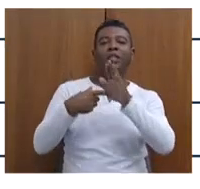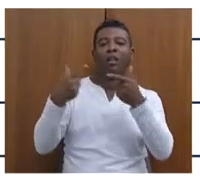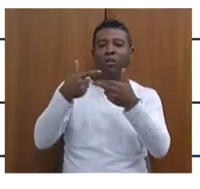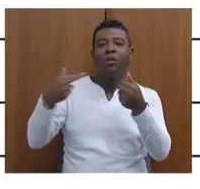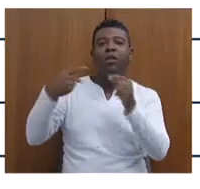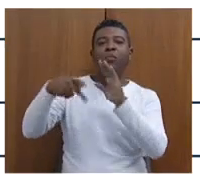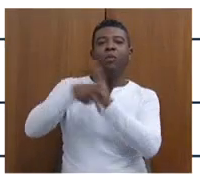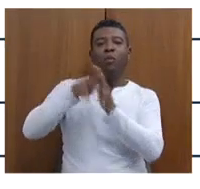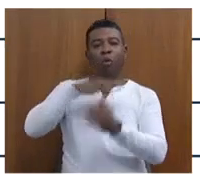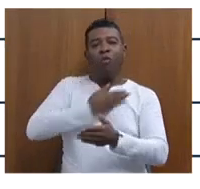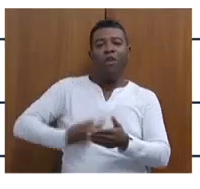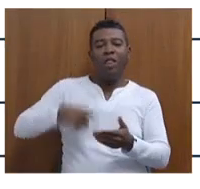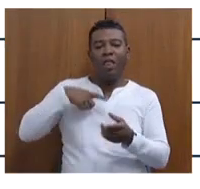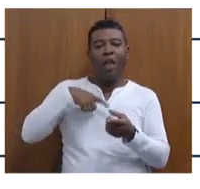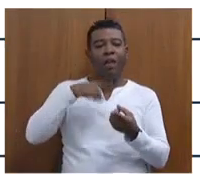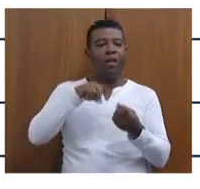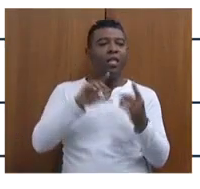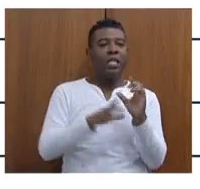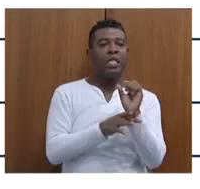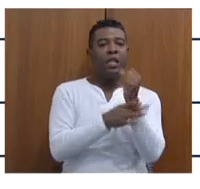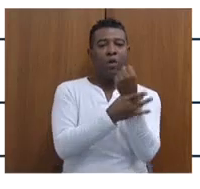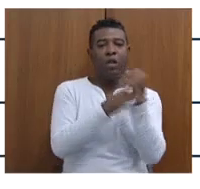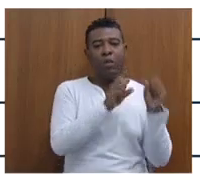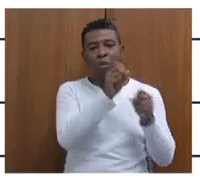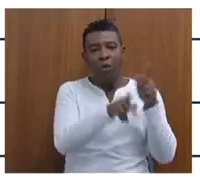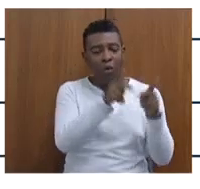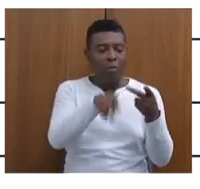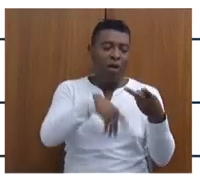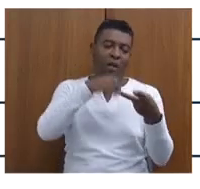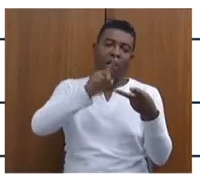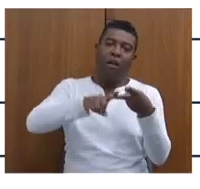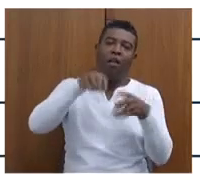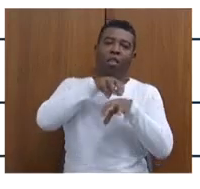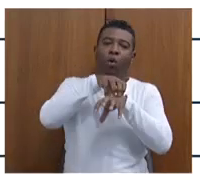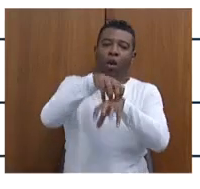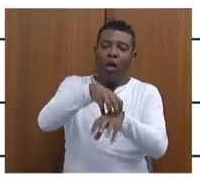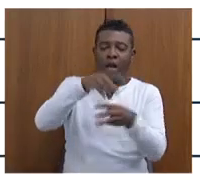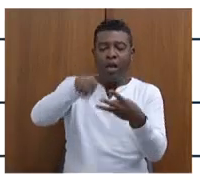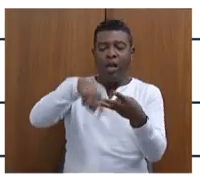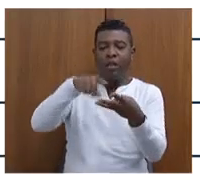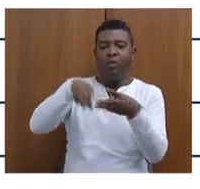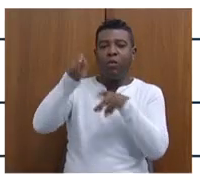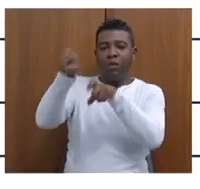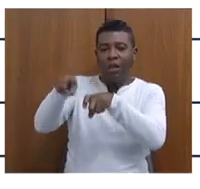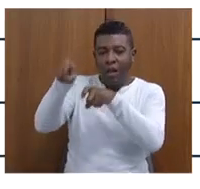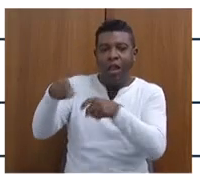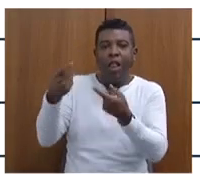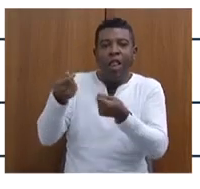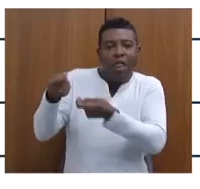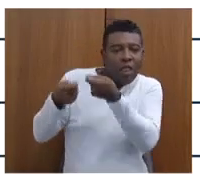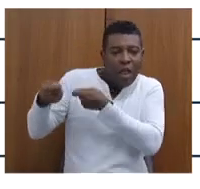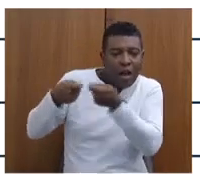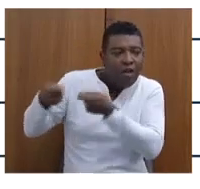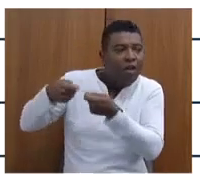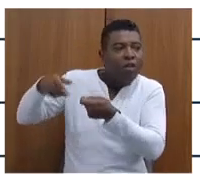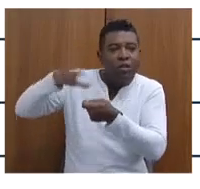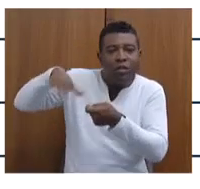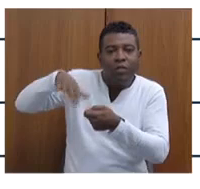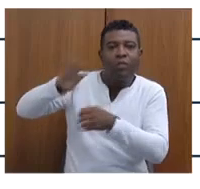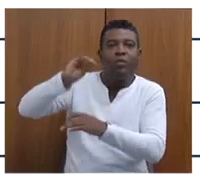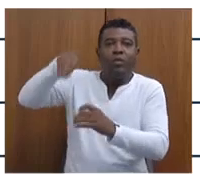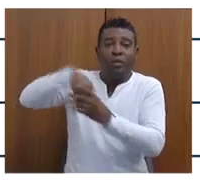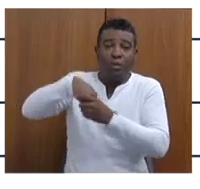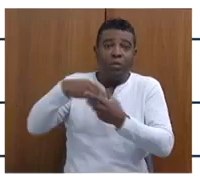seja no turismo seja no agronegócio e que empresas de tecnologia que tem soluções